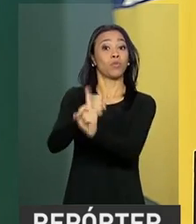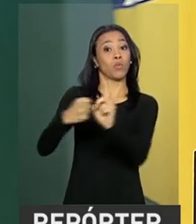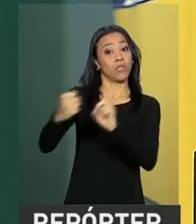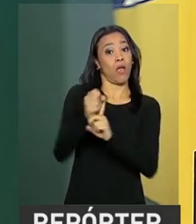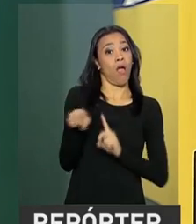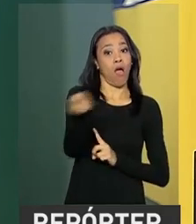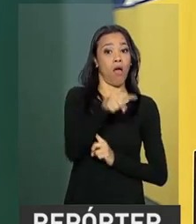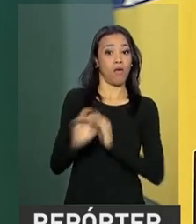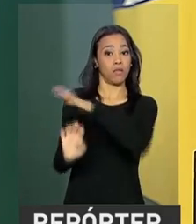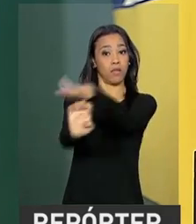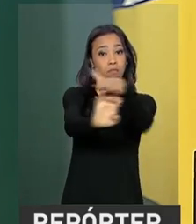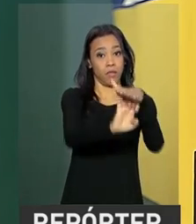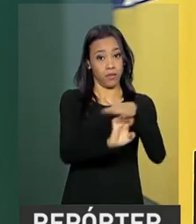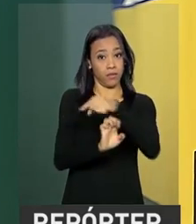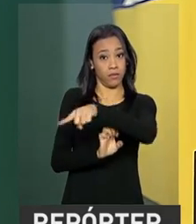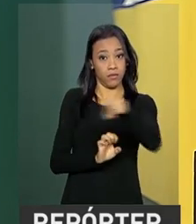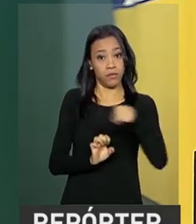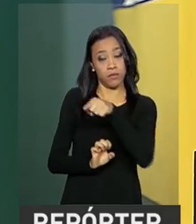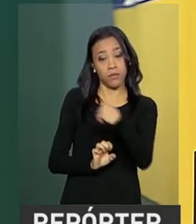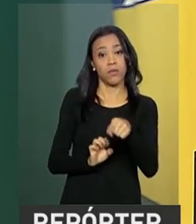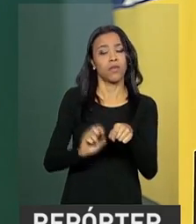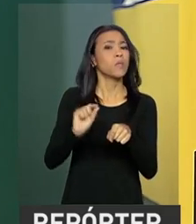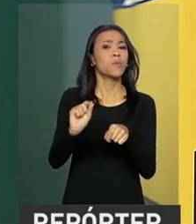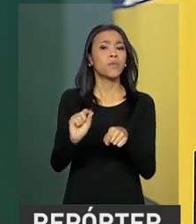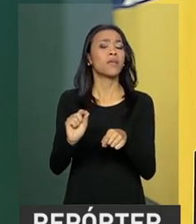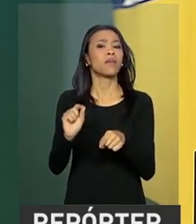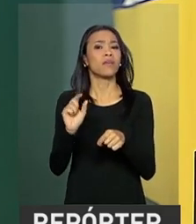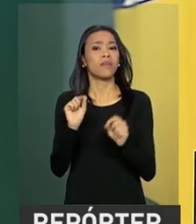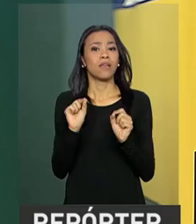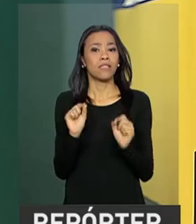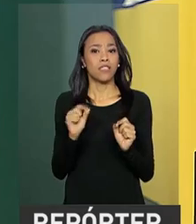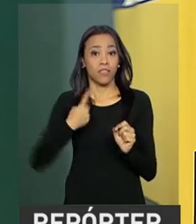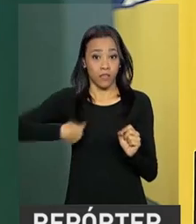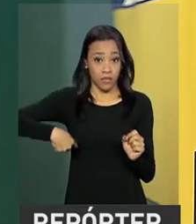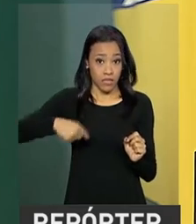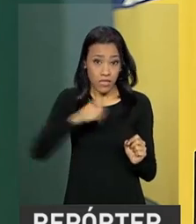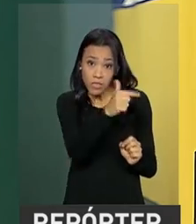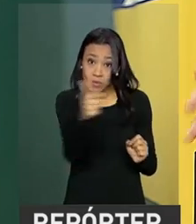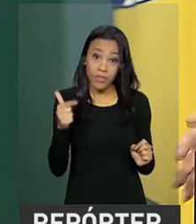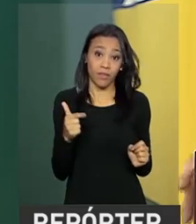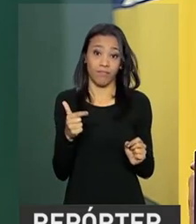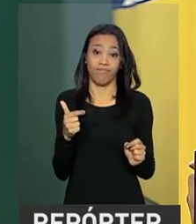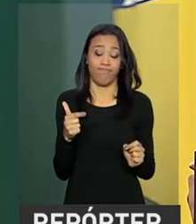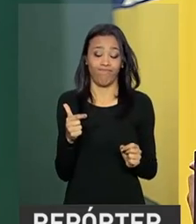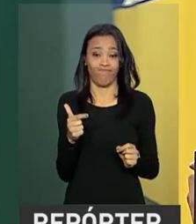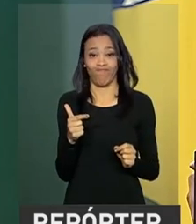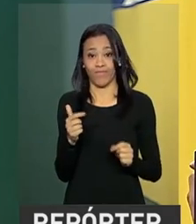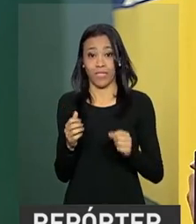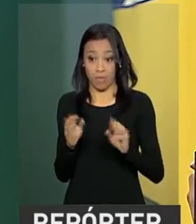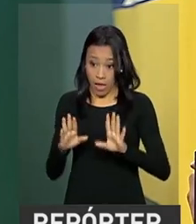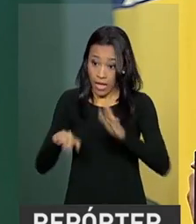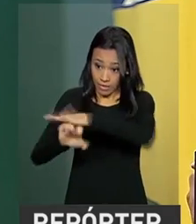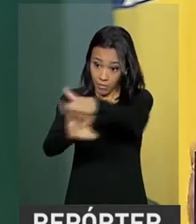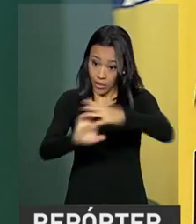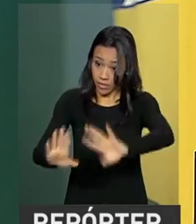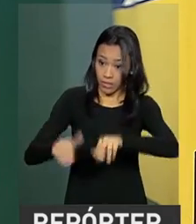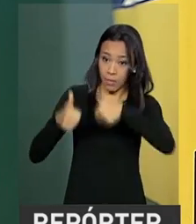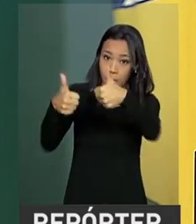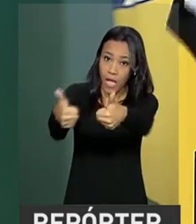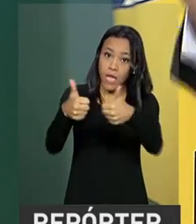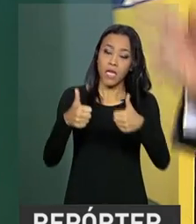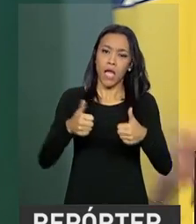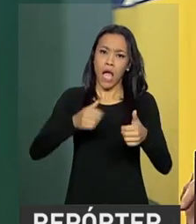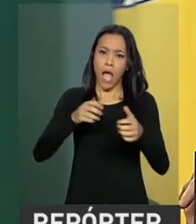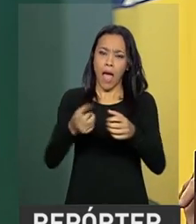prestigia Essas atividades na convicção mais plena de que se a iniciativa privada caminhar bem portanto se a